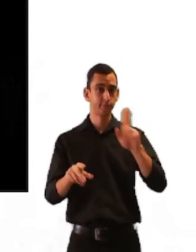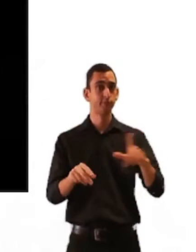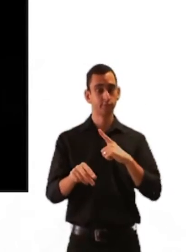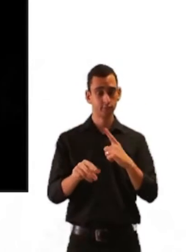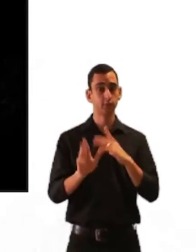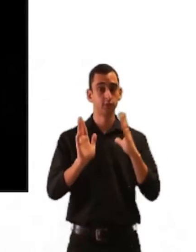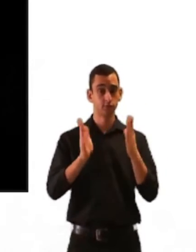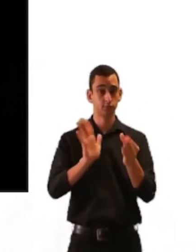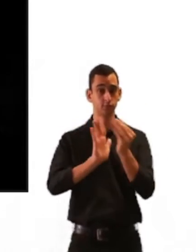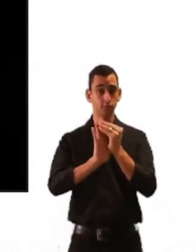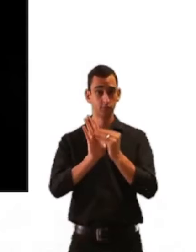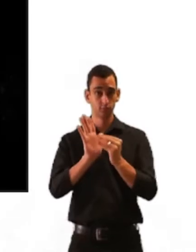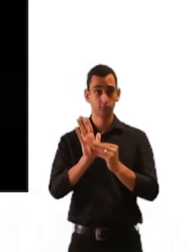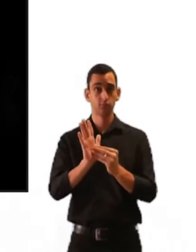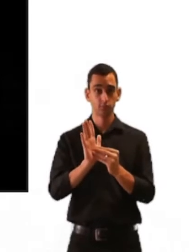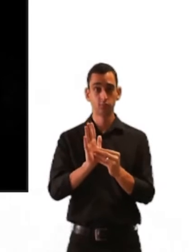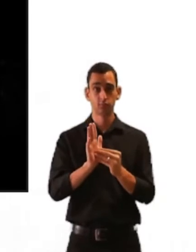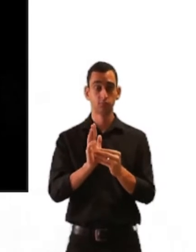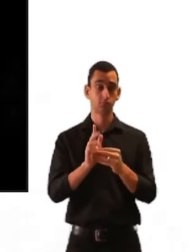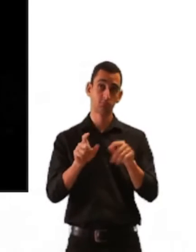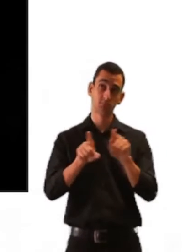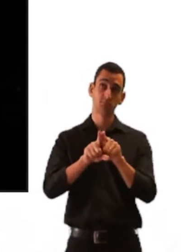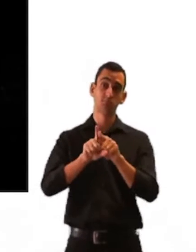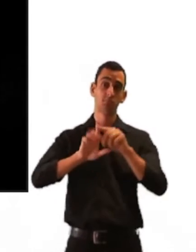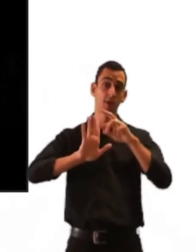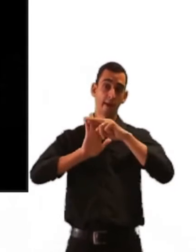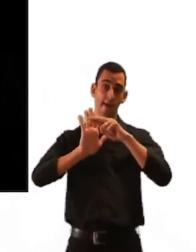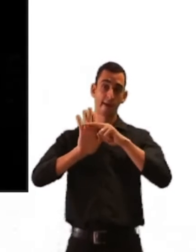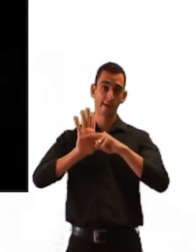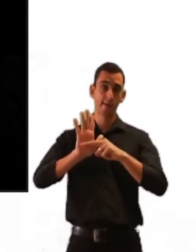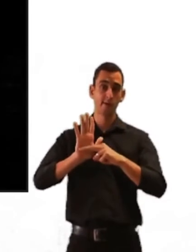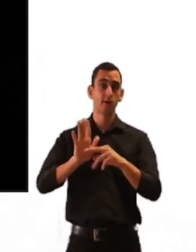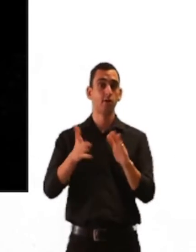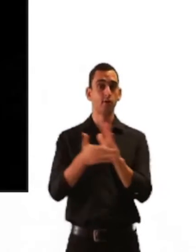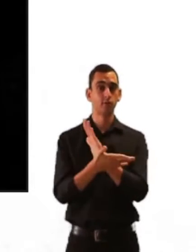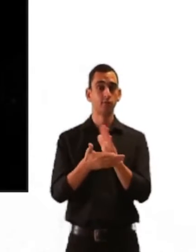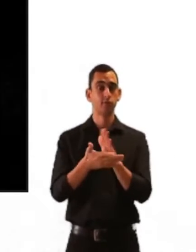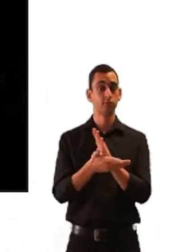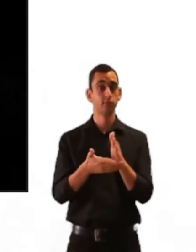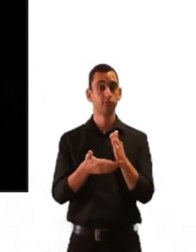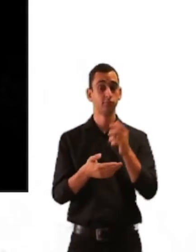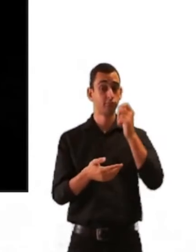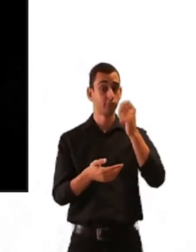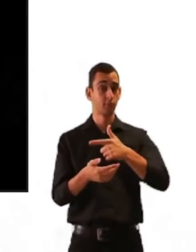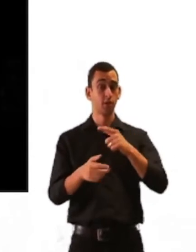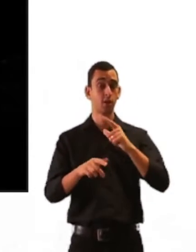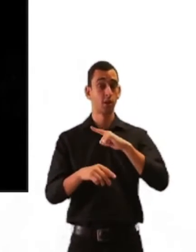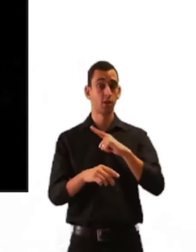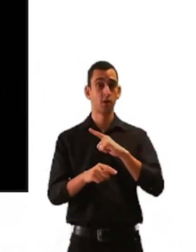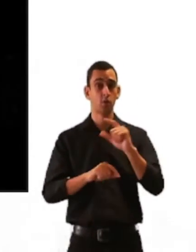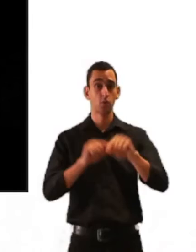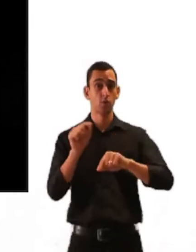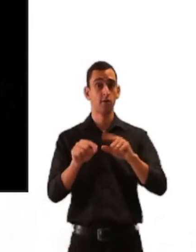e aí, em réplica, né, a essa crítica, eles vão dizer o seguinte: olha, mas